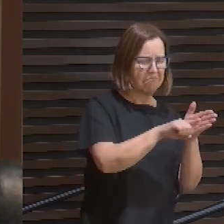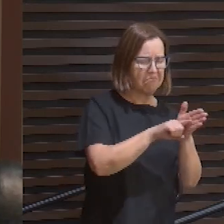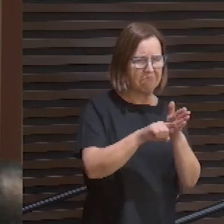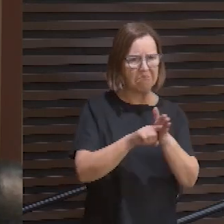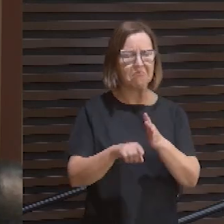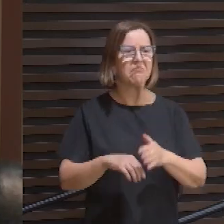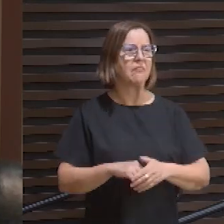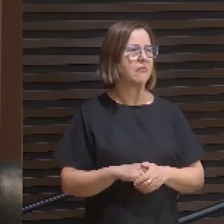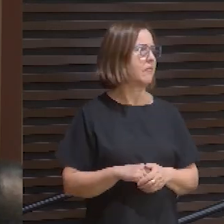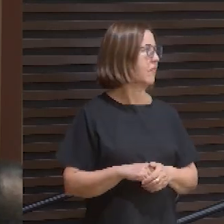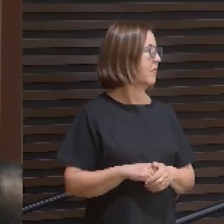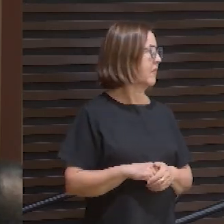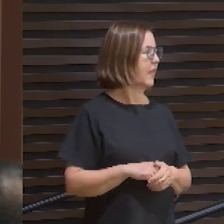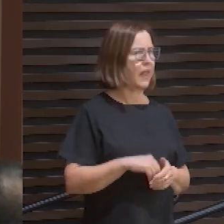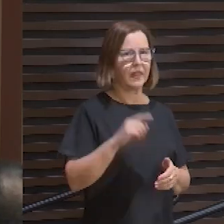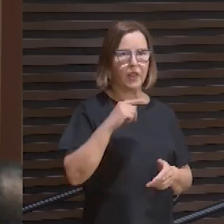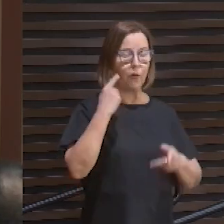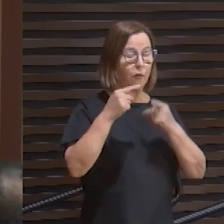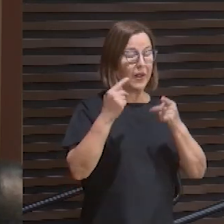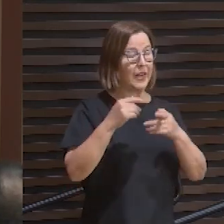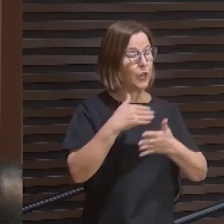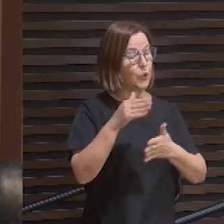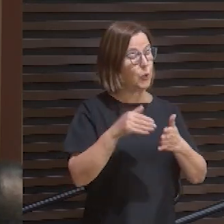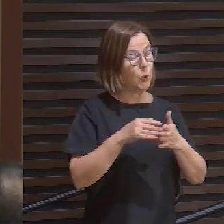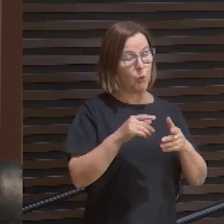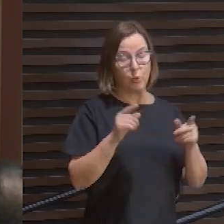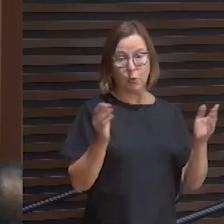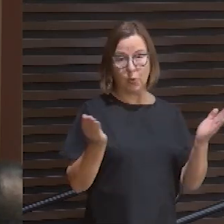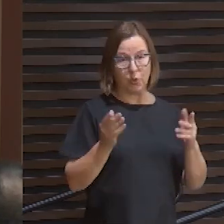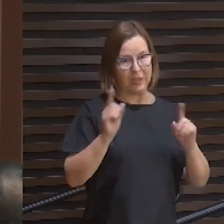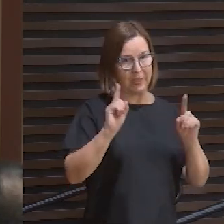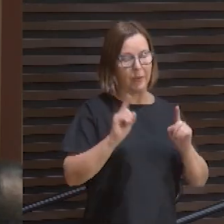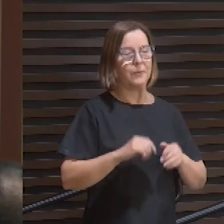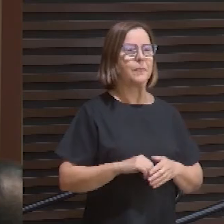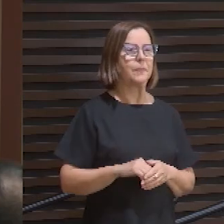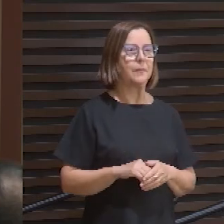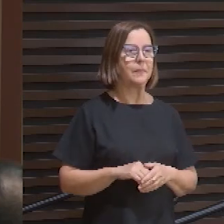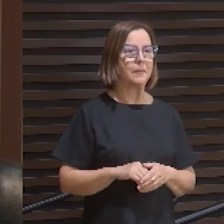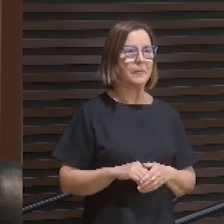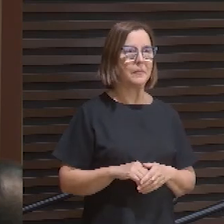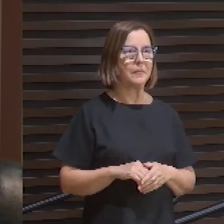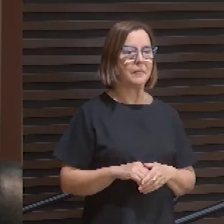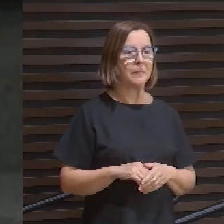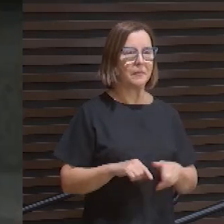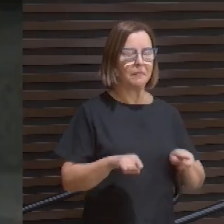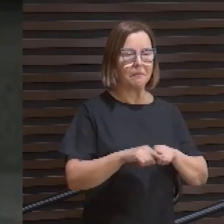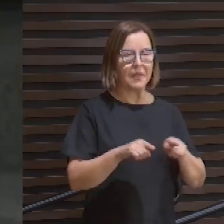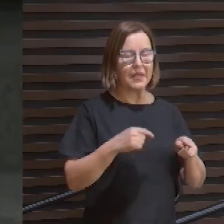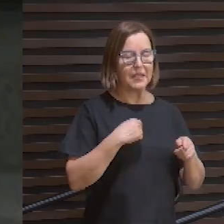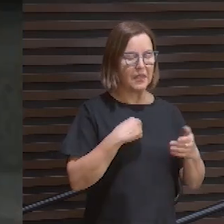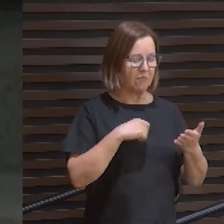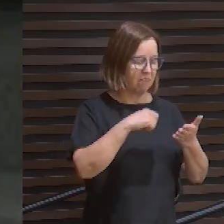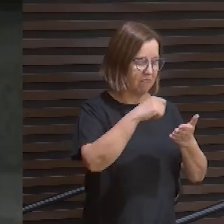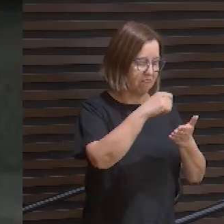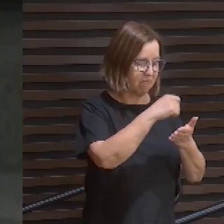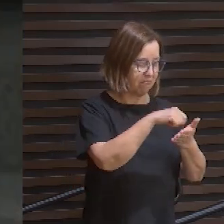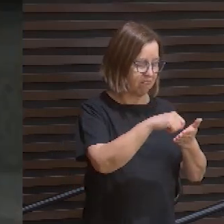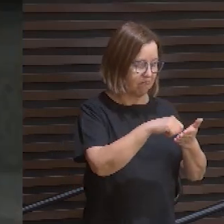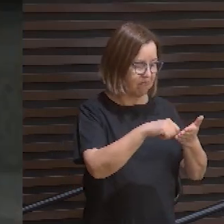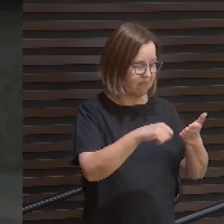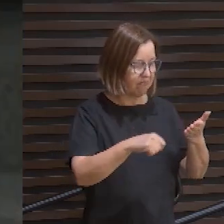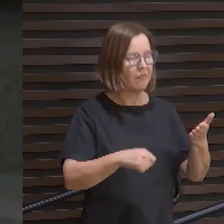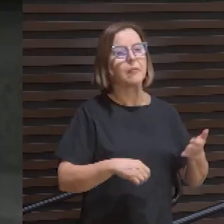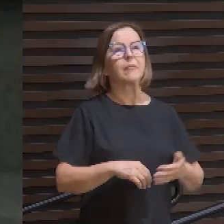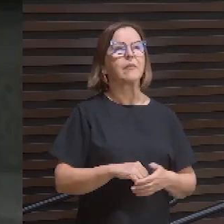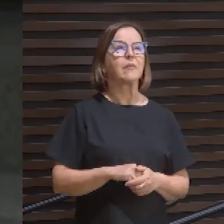Eu não vou dar todos hoje, não, mas é bonito. Um levantamento. O levantamento, quer ver? Eu